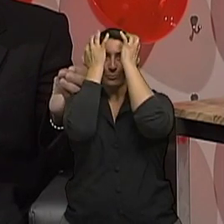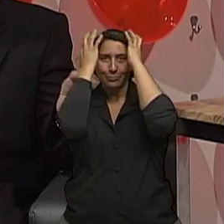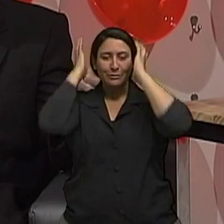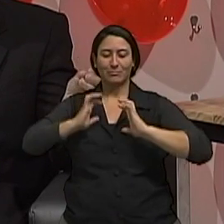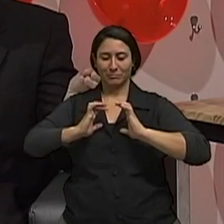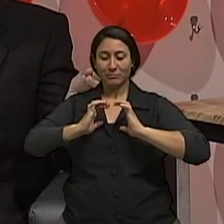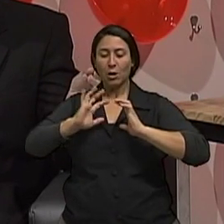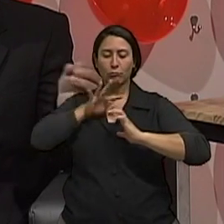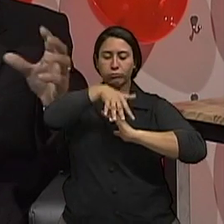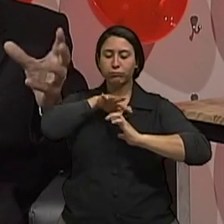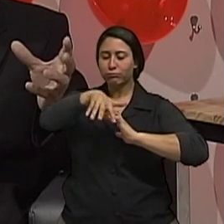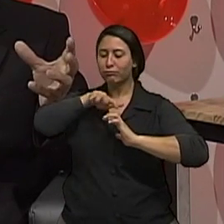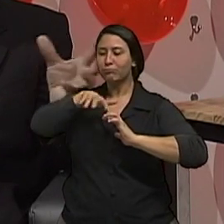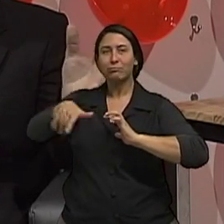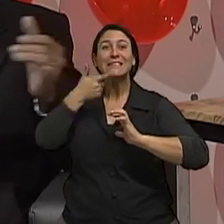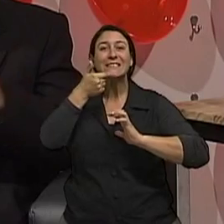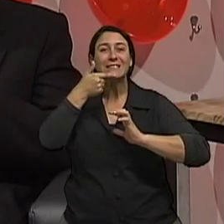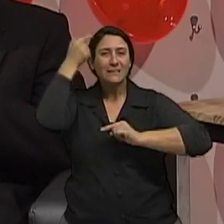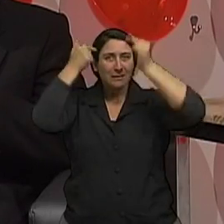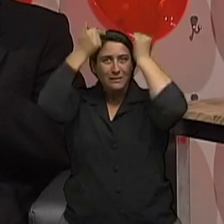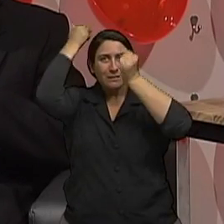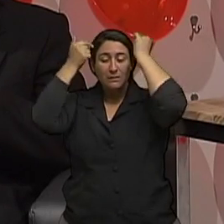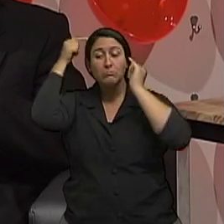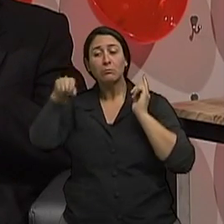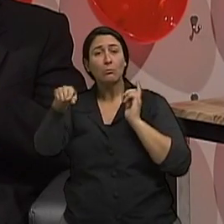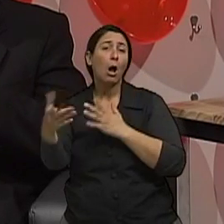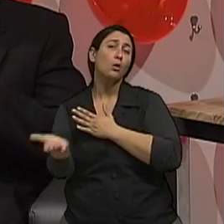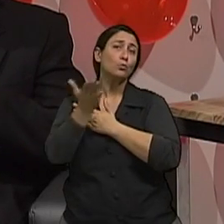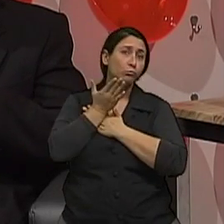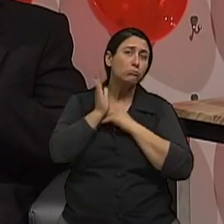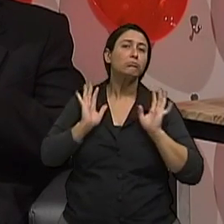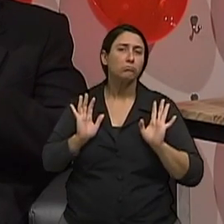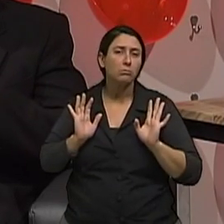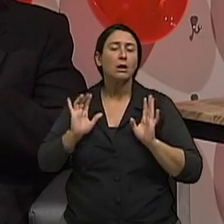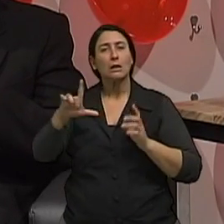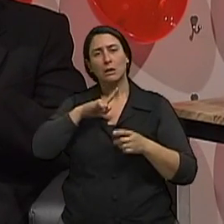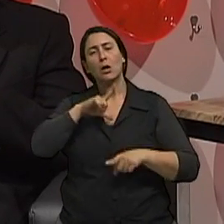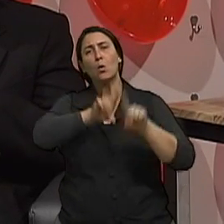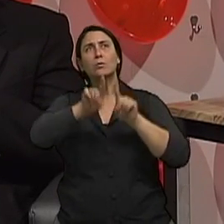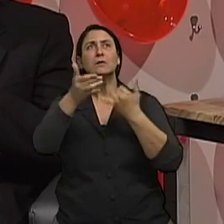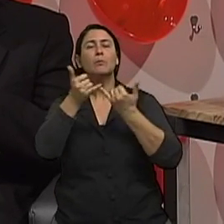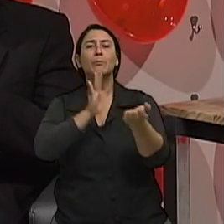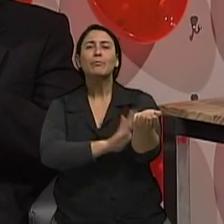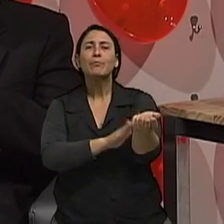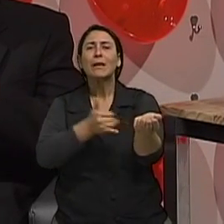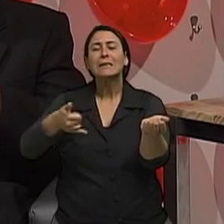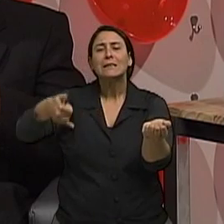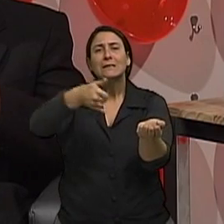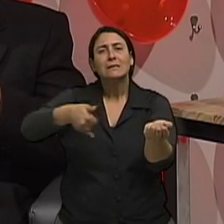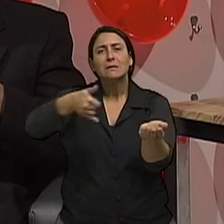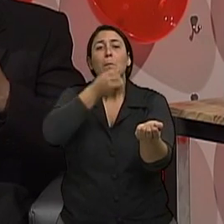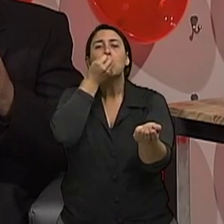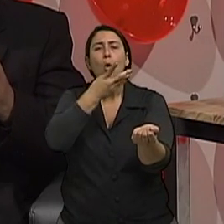no risco de desenvolver demência, do álcool em geral, que tem a ver com a diminuição do colesterol ruim, o aumento do colesterol bom, o HDL, né?